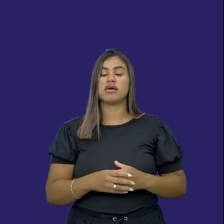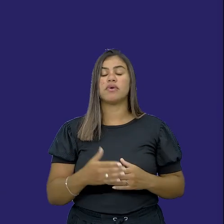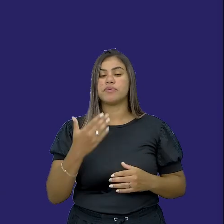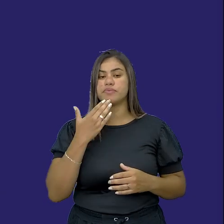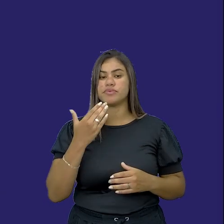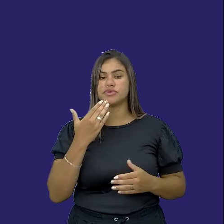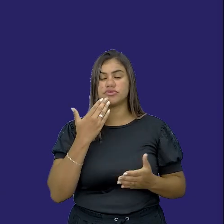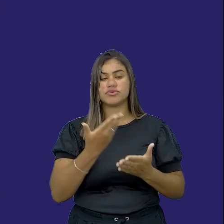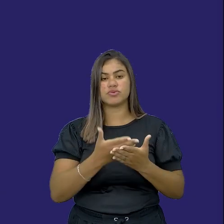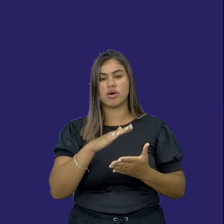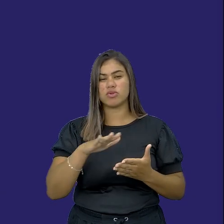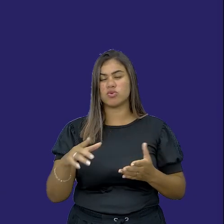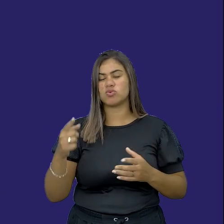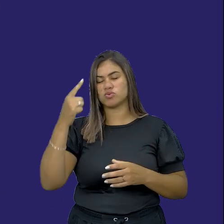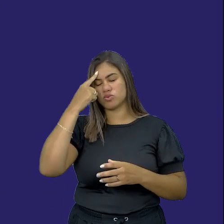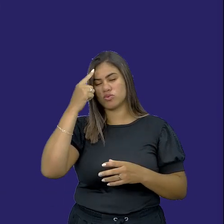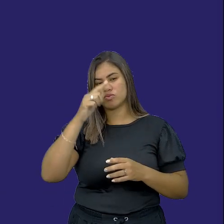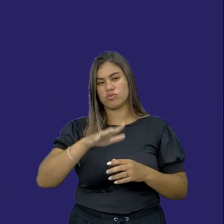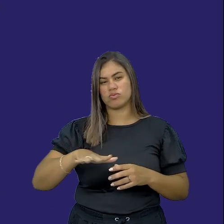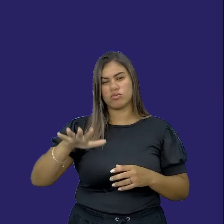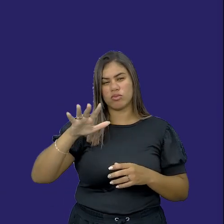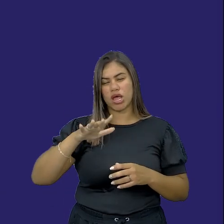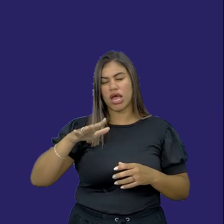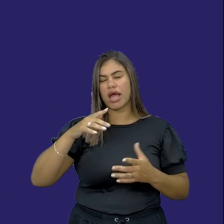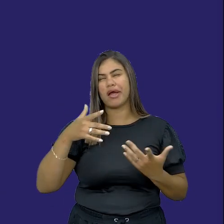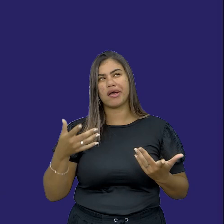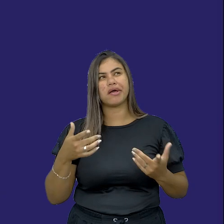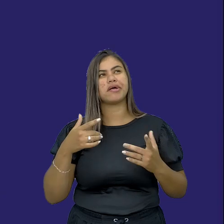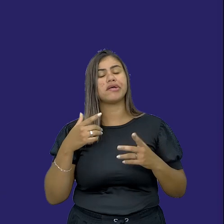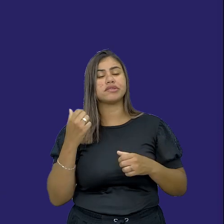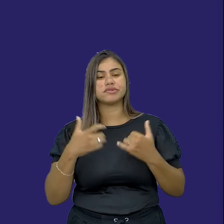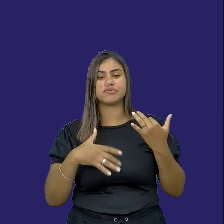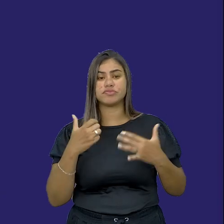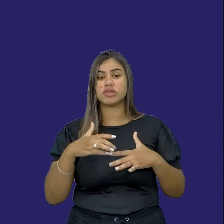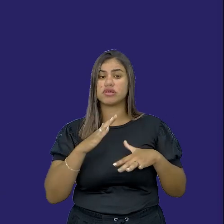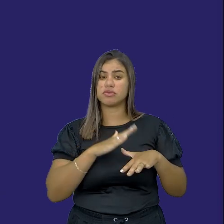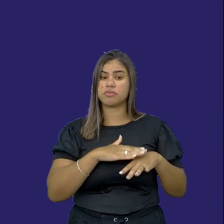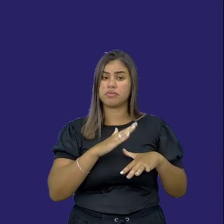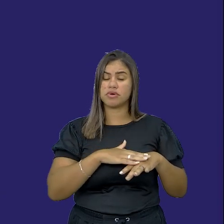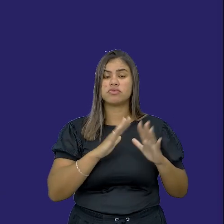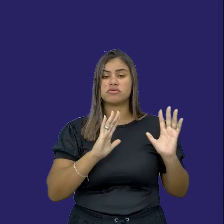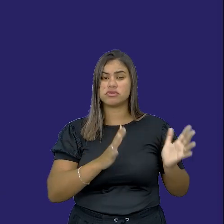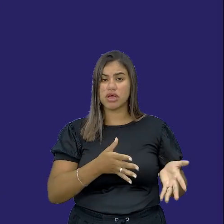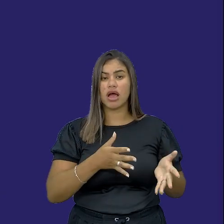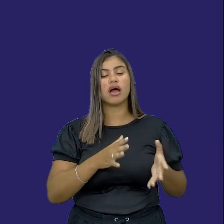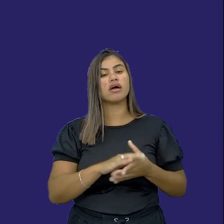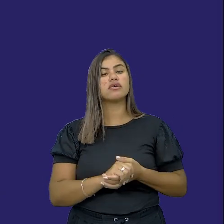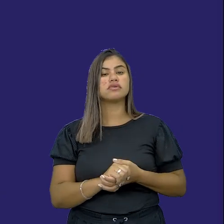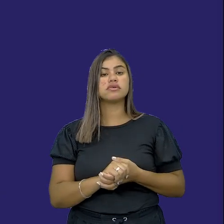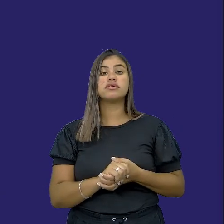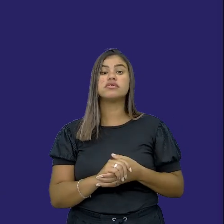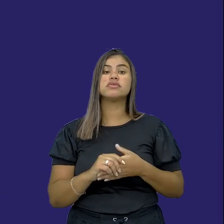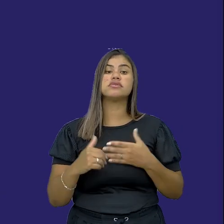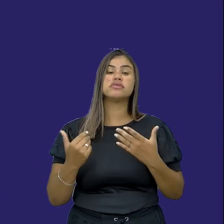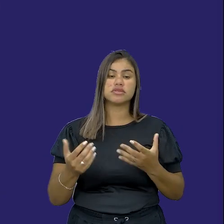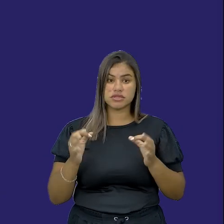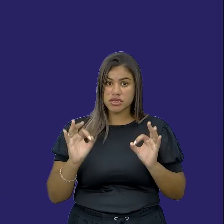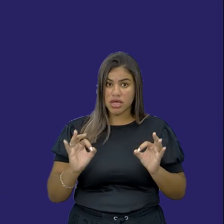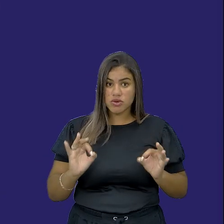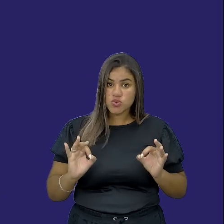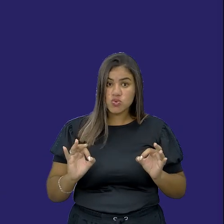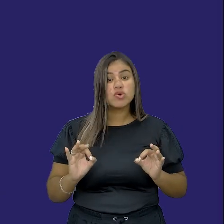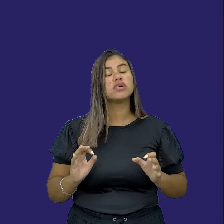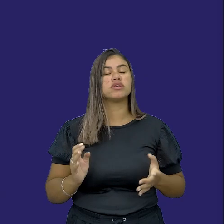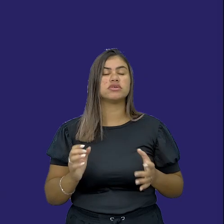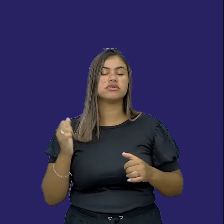estudantes façam previsões, eu vou pedir para que eles expliquem os procedimentos que eu realizei, tá certo? E que traga